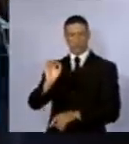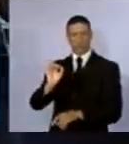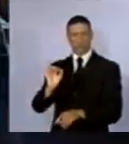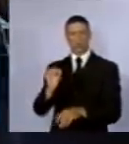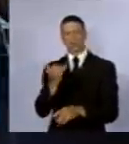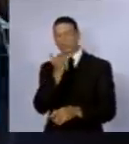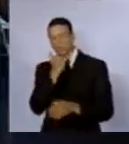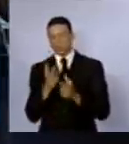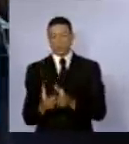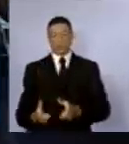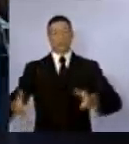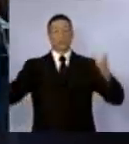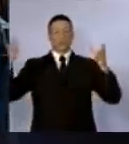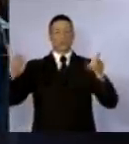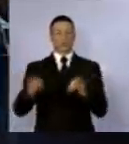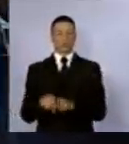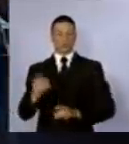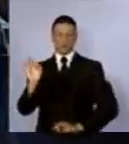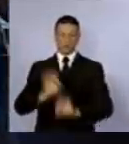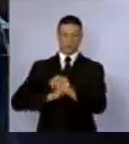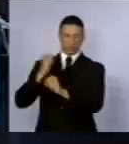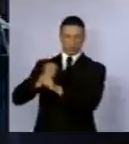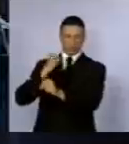na expansão e na operação